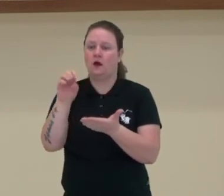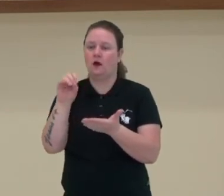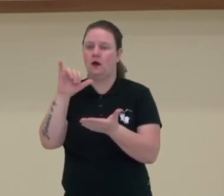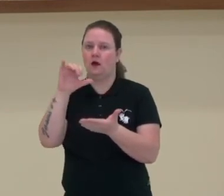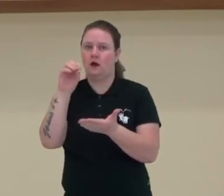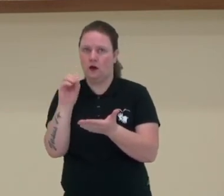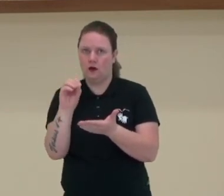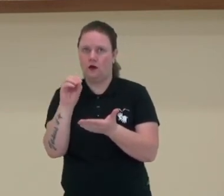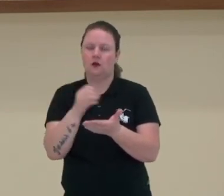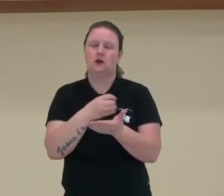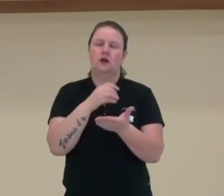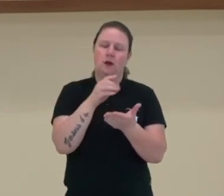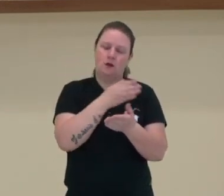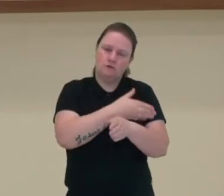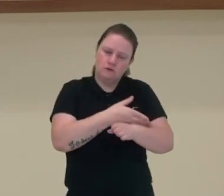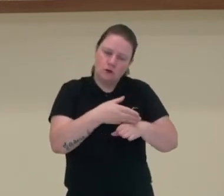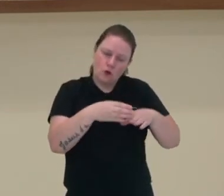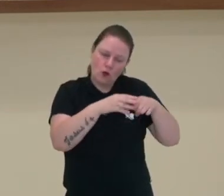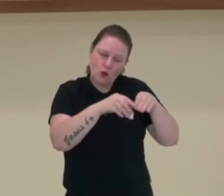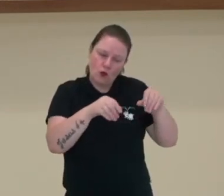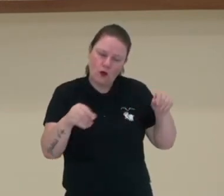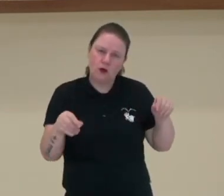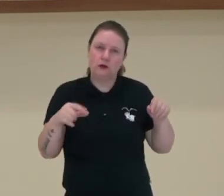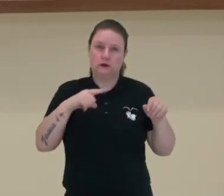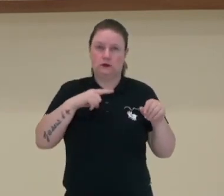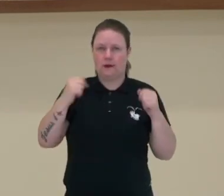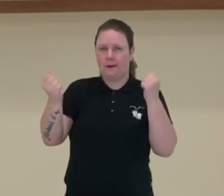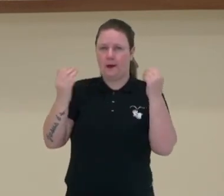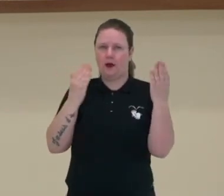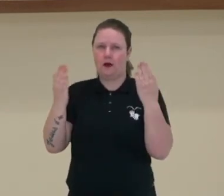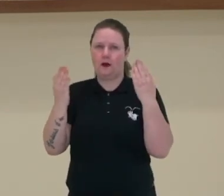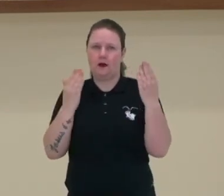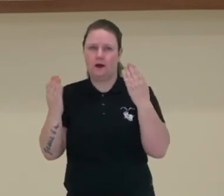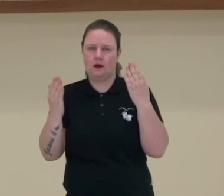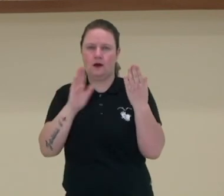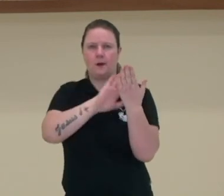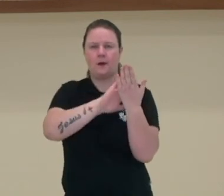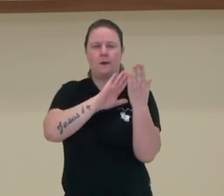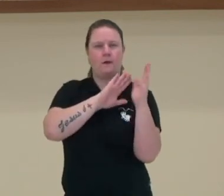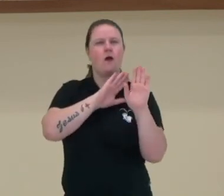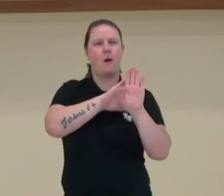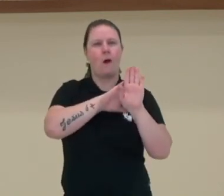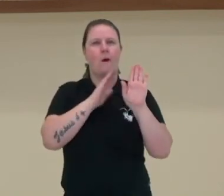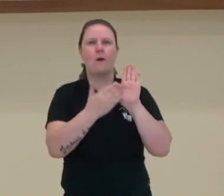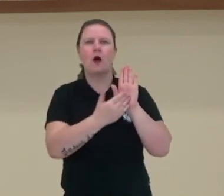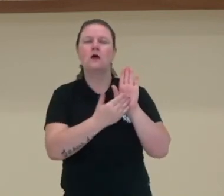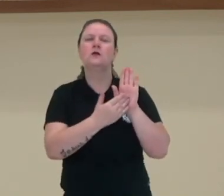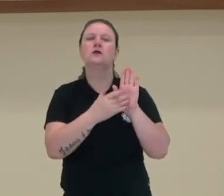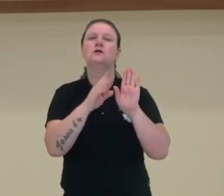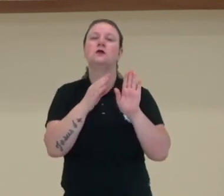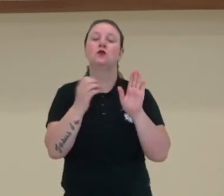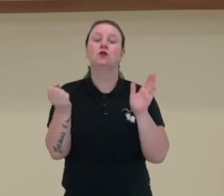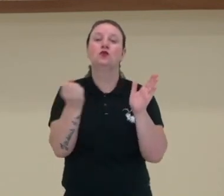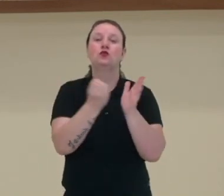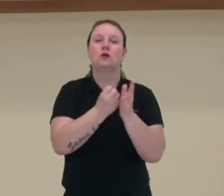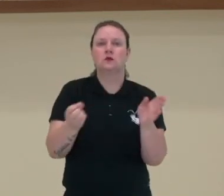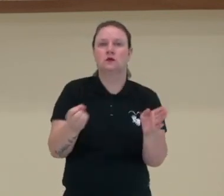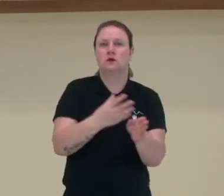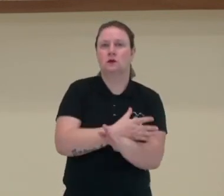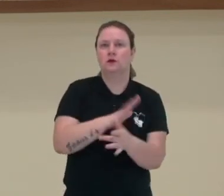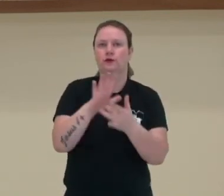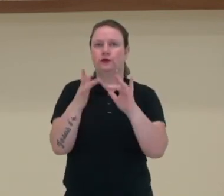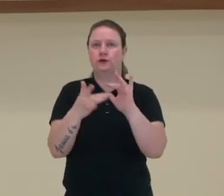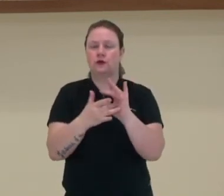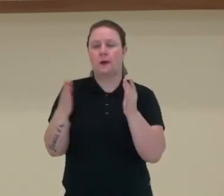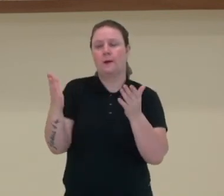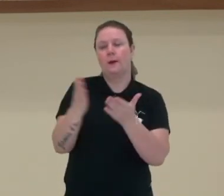Tem uma parábola lá num livro do Novo Testamento, não sei se você sabe qual é, em que Jesus fala sobre separar